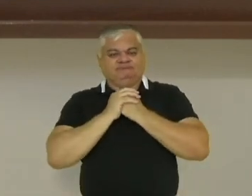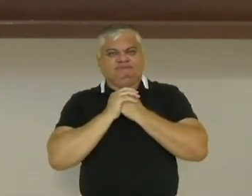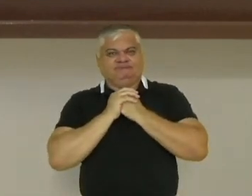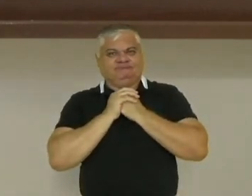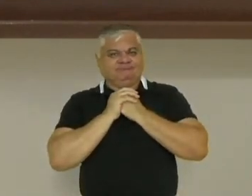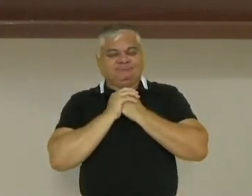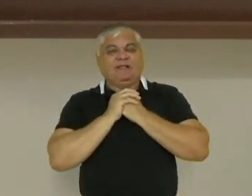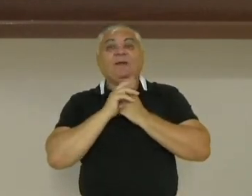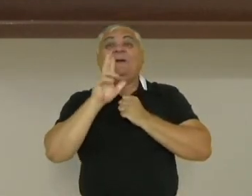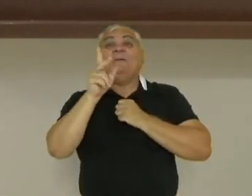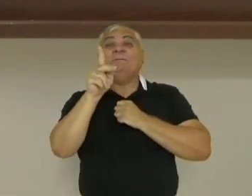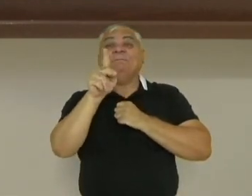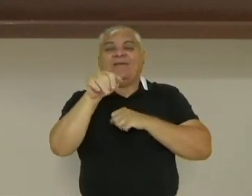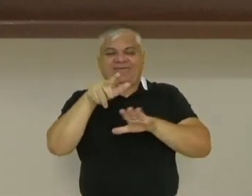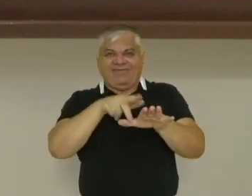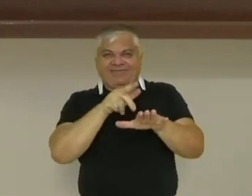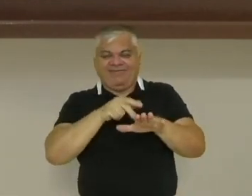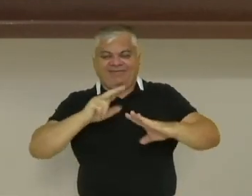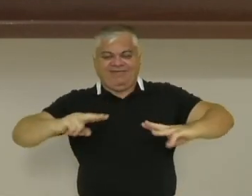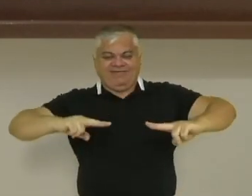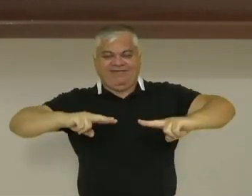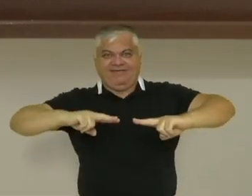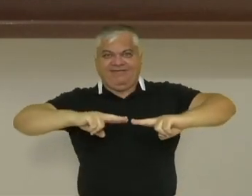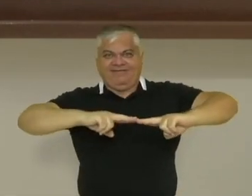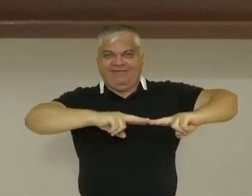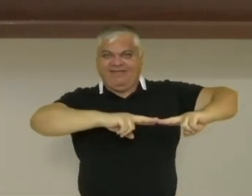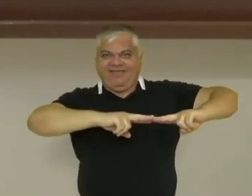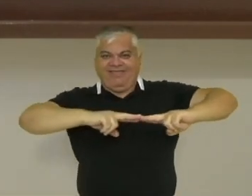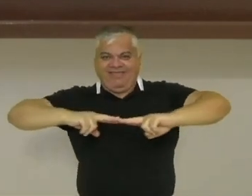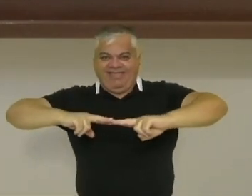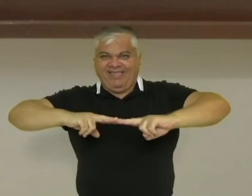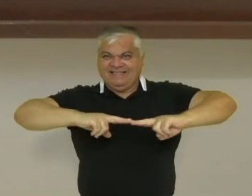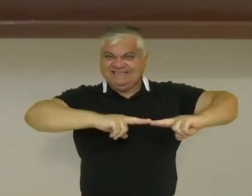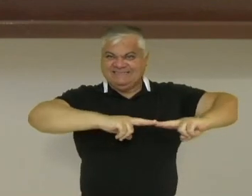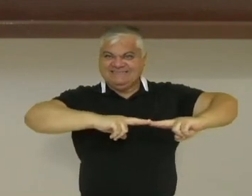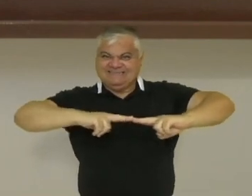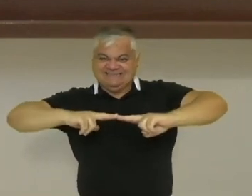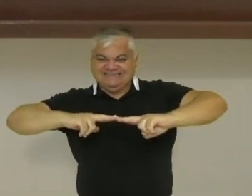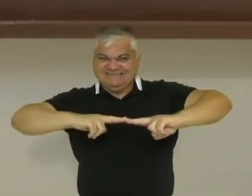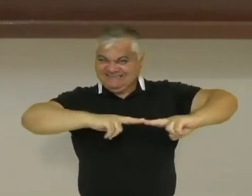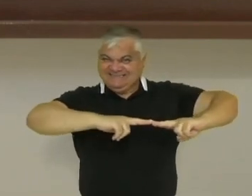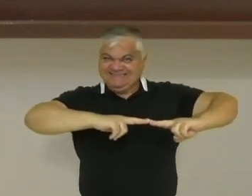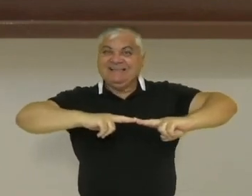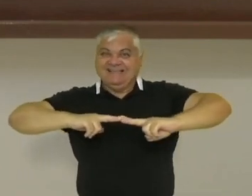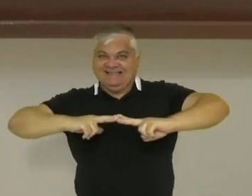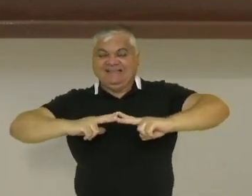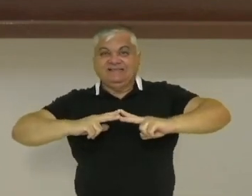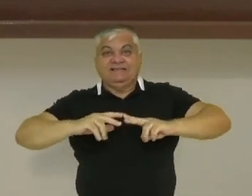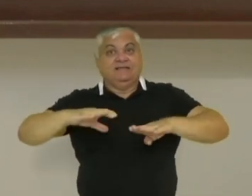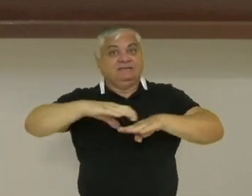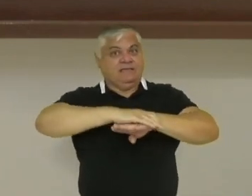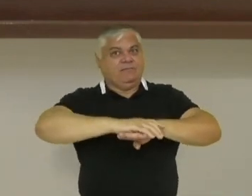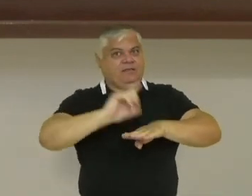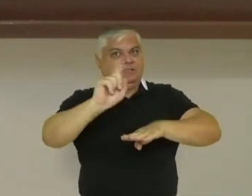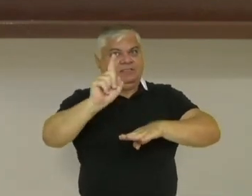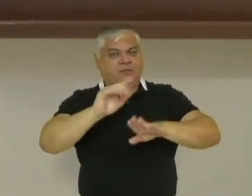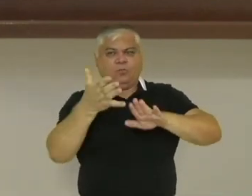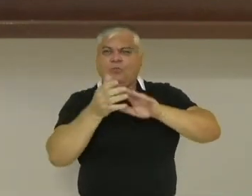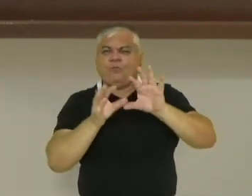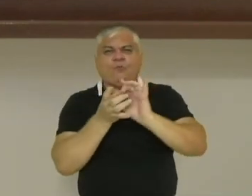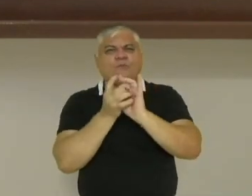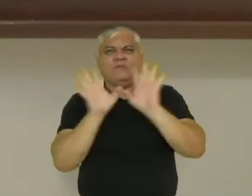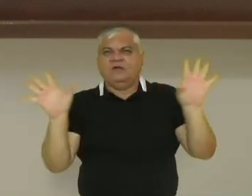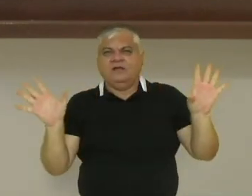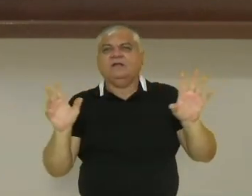tentar empurrar com o pé para tentar locomover o colega. Então, como é que fica? Pé com pé, né? Descalço, não pode fazer isso de sapato, que pode